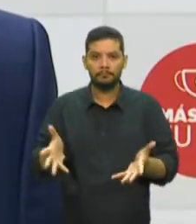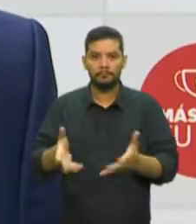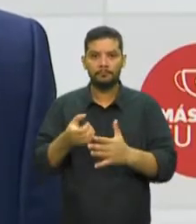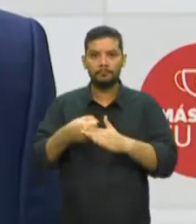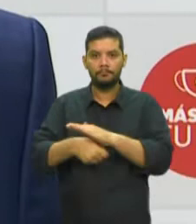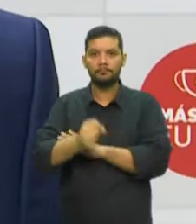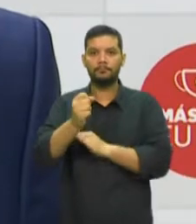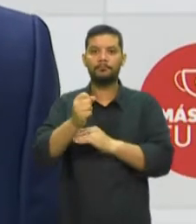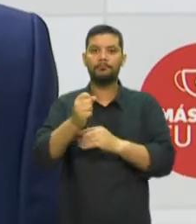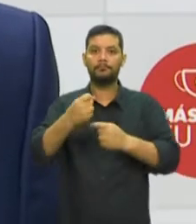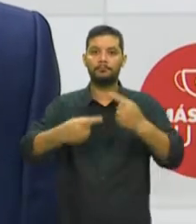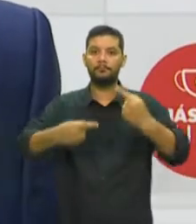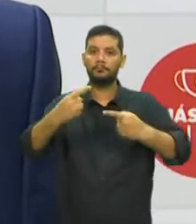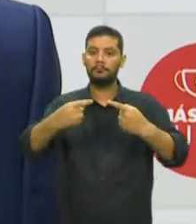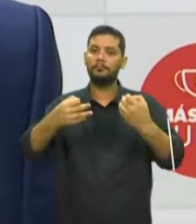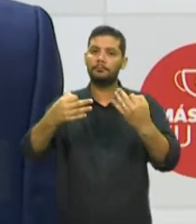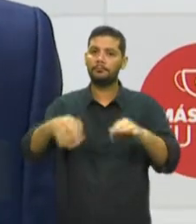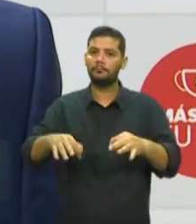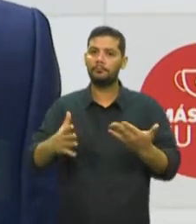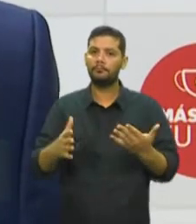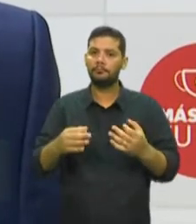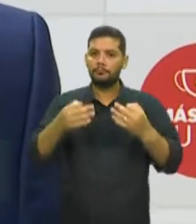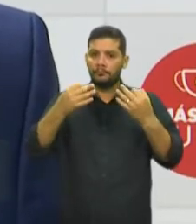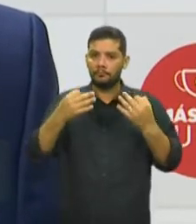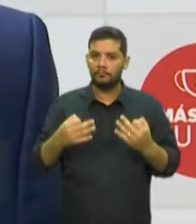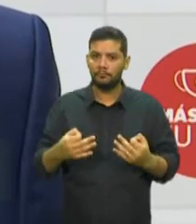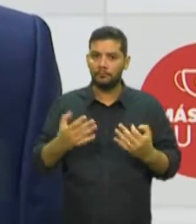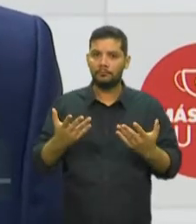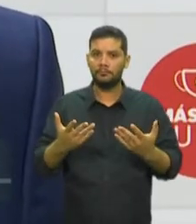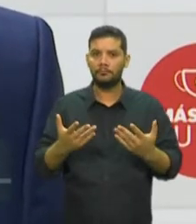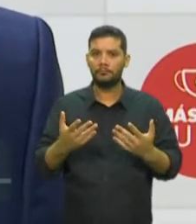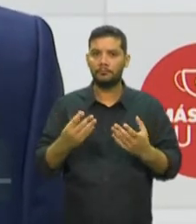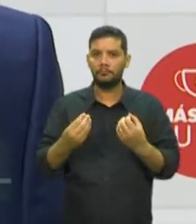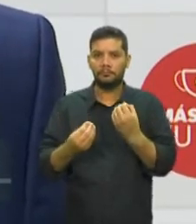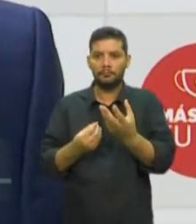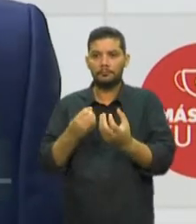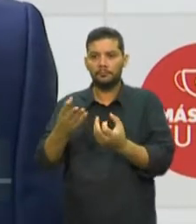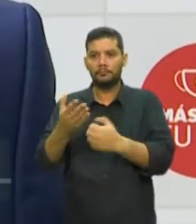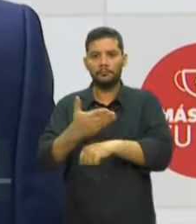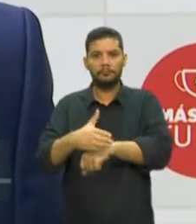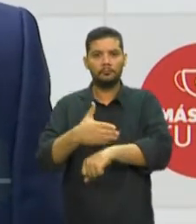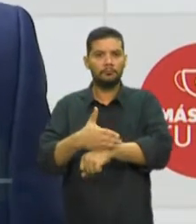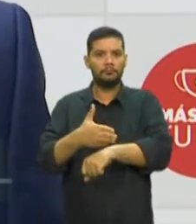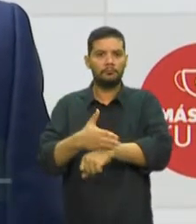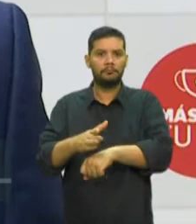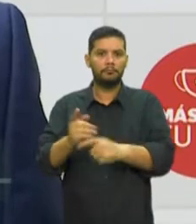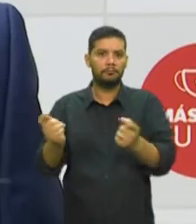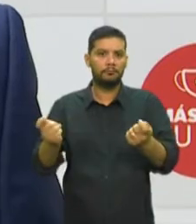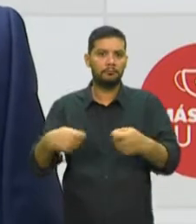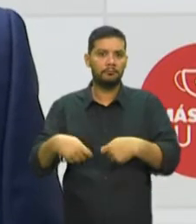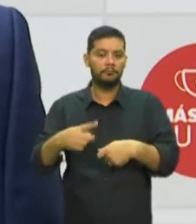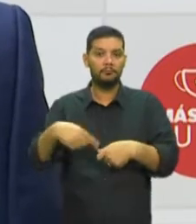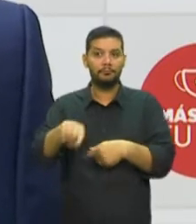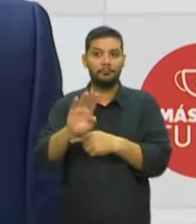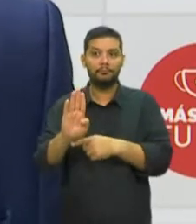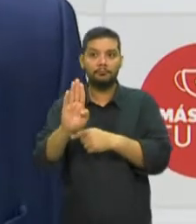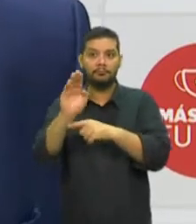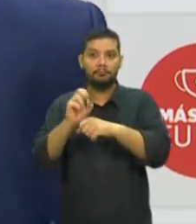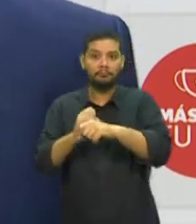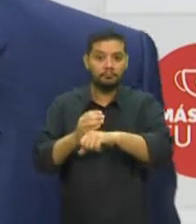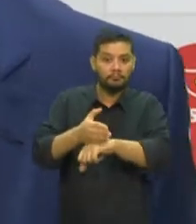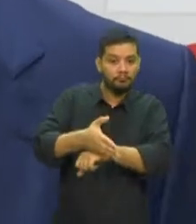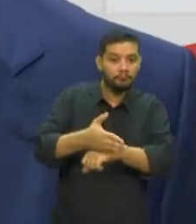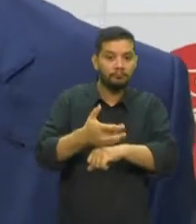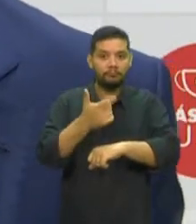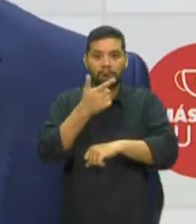acho que uma forma justa é dar mais condições para esses candidatos que têm menos possibilidades de acessar, para que eles possam